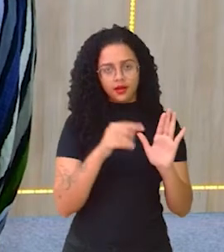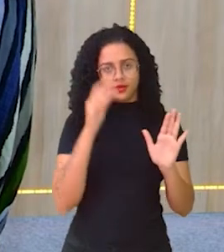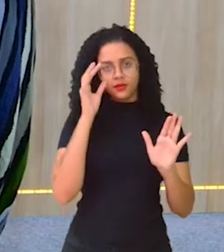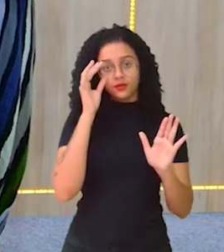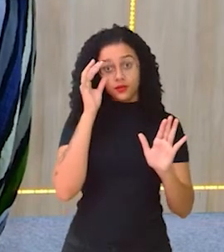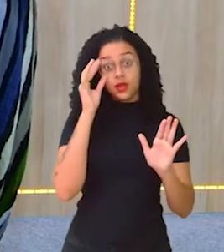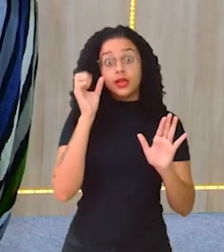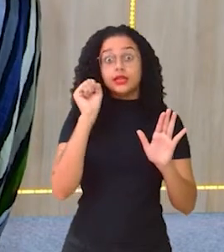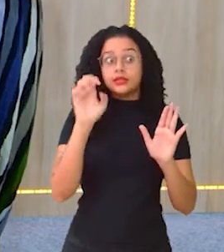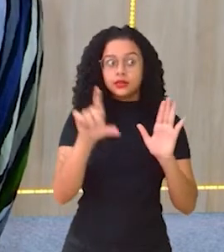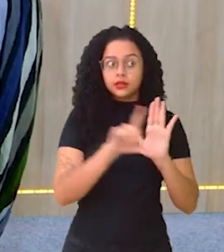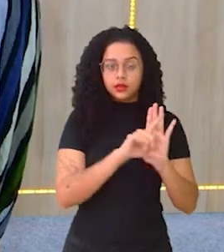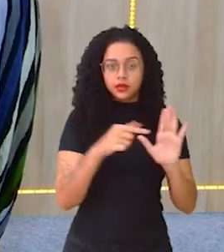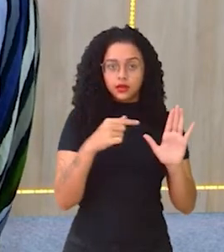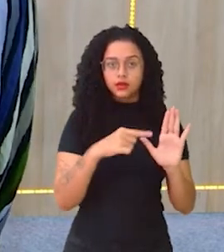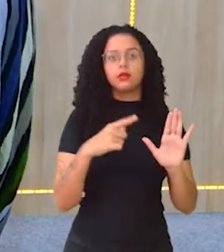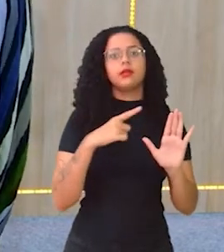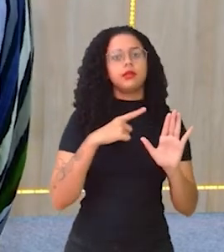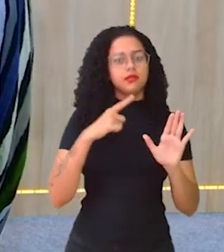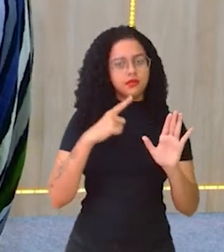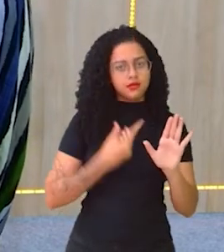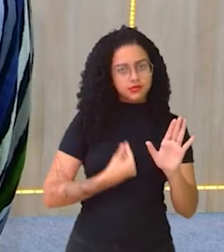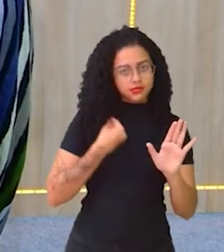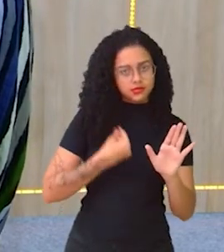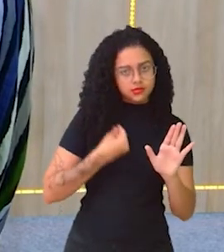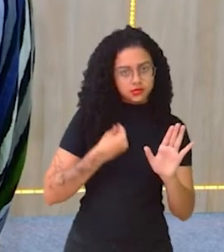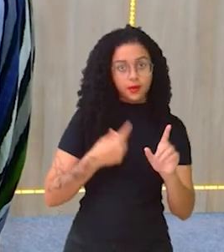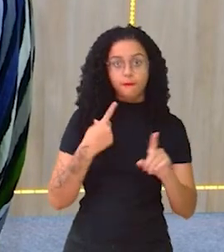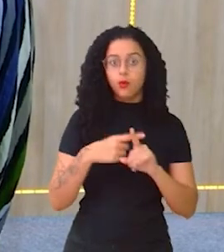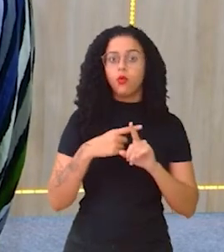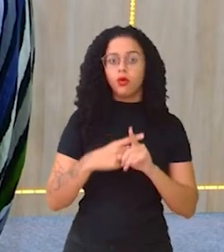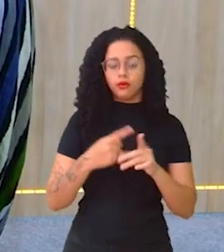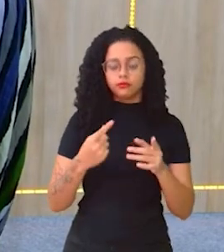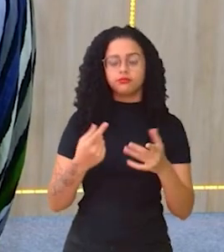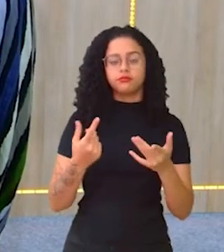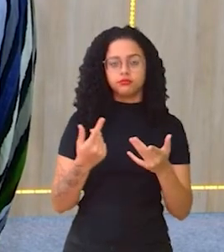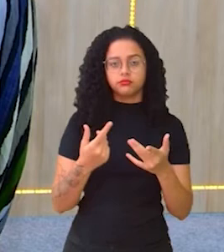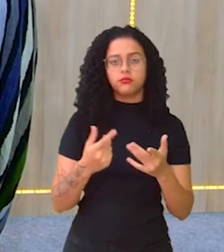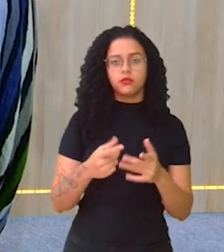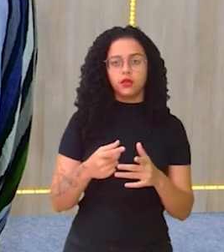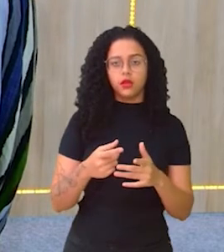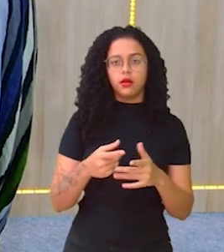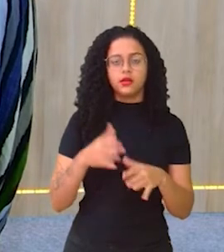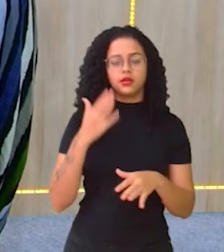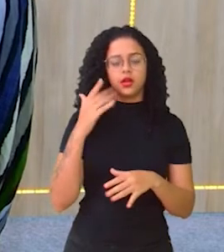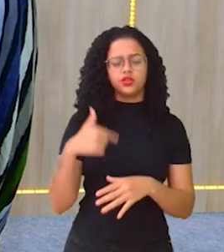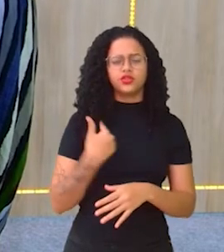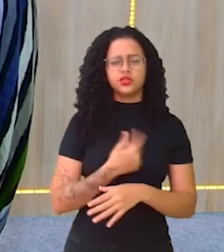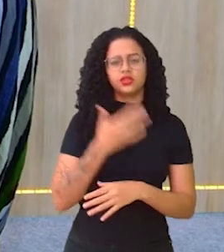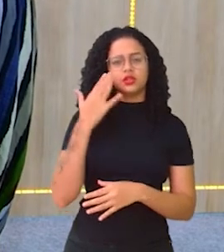leis existem, é porque tem sentido do porquê existiram, né? Exatamente. É da gente saber